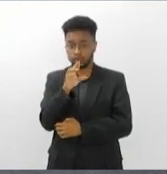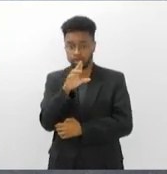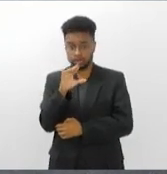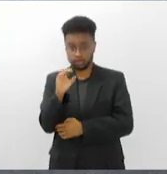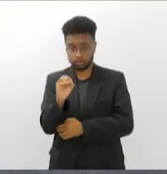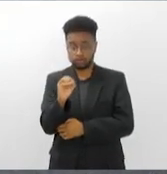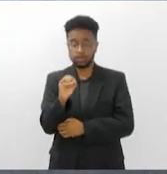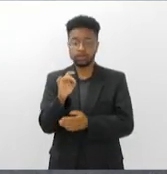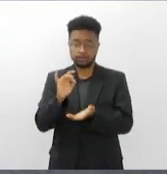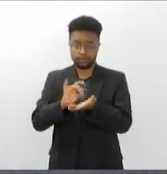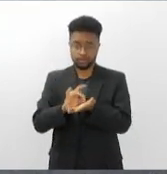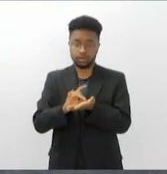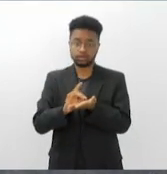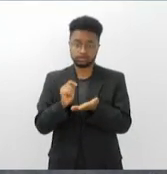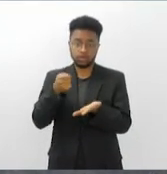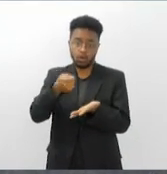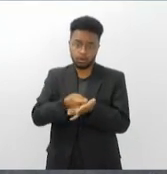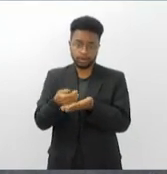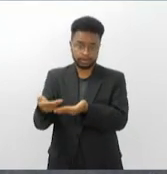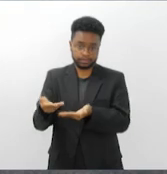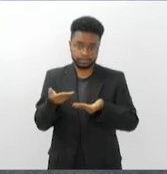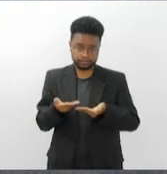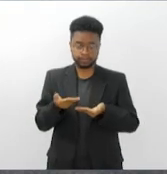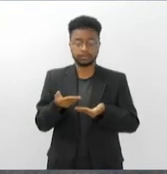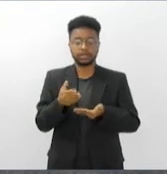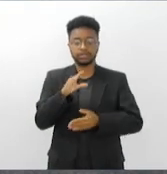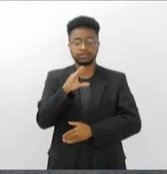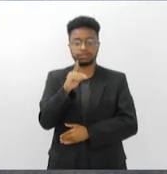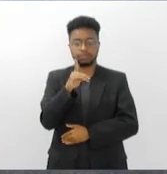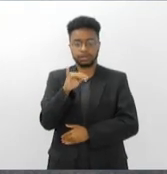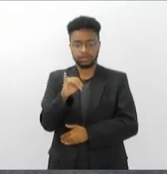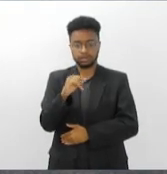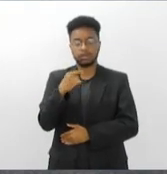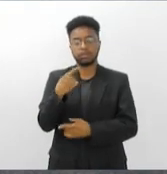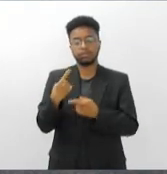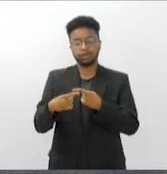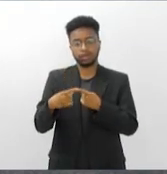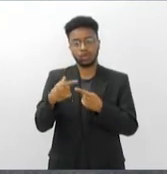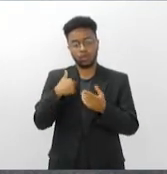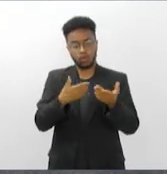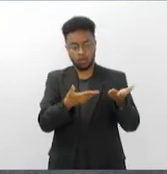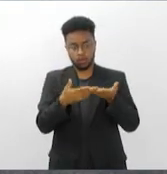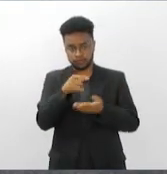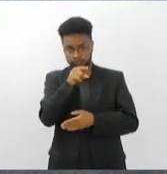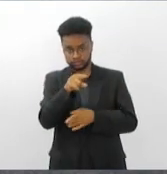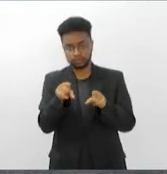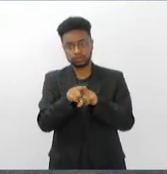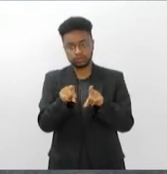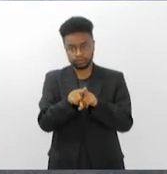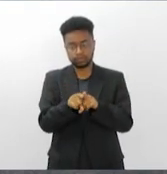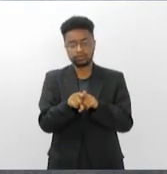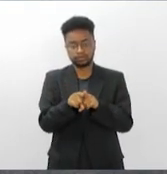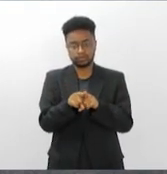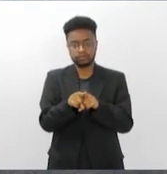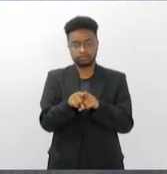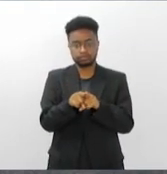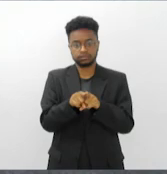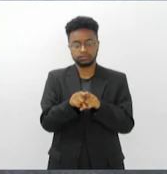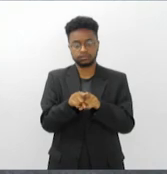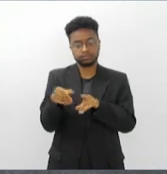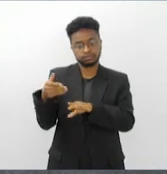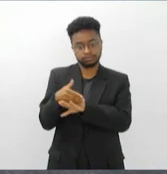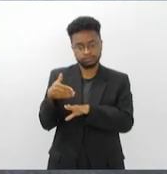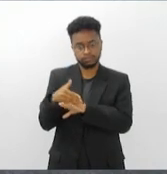está convocada na nossa CPI. Eu faço até de antemão o convite para Vossa Excelência estar no